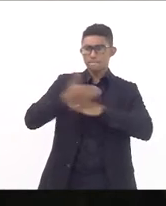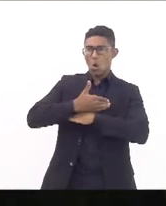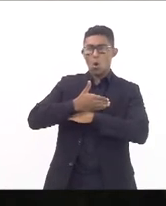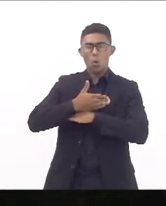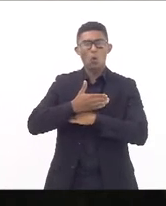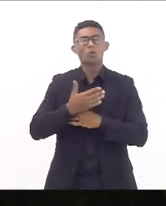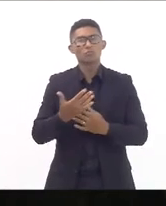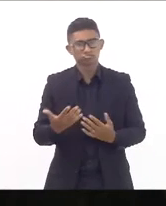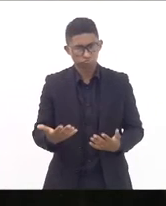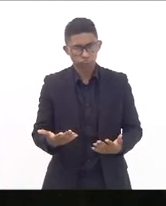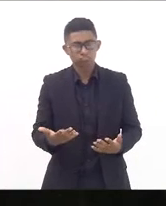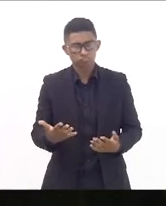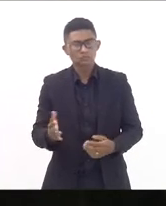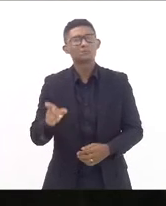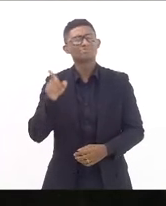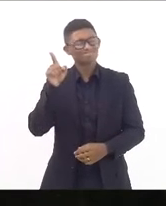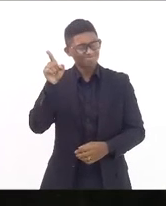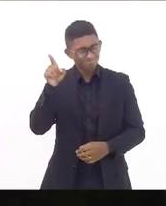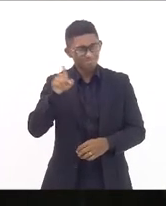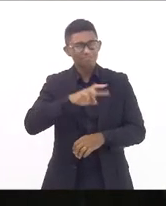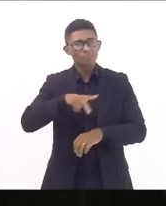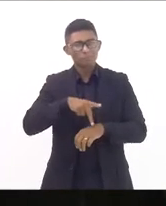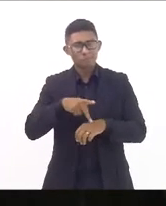que está devastando